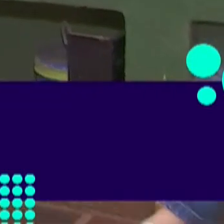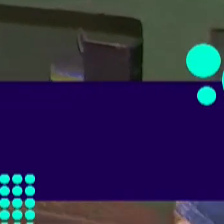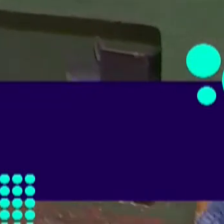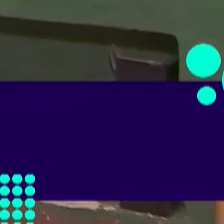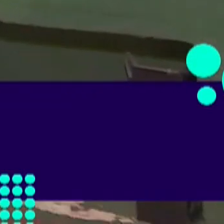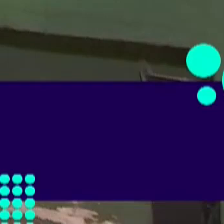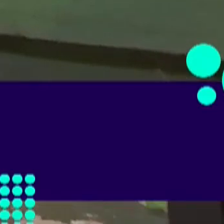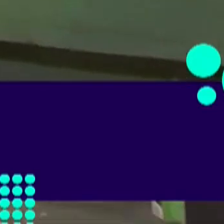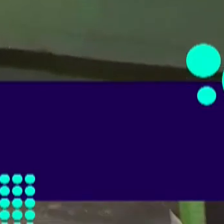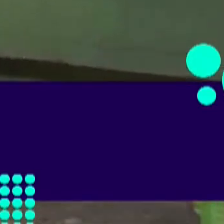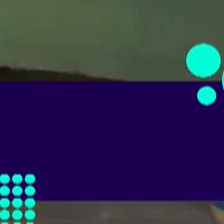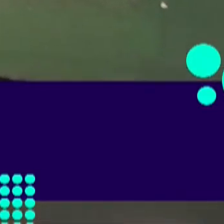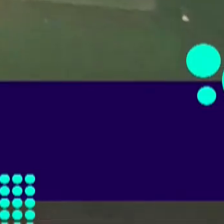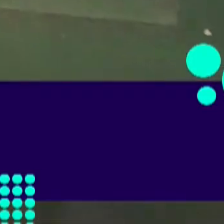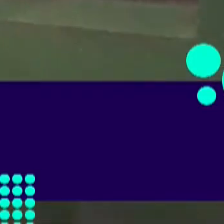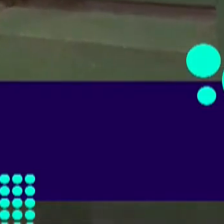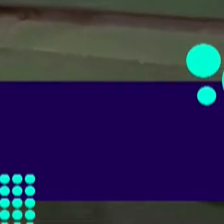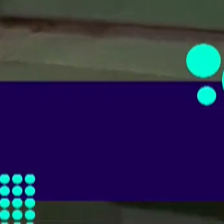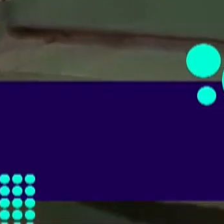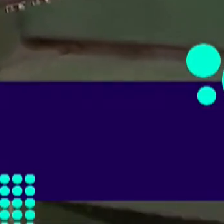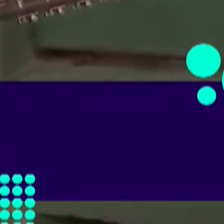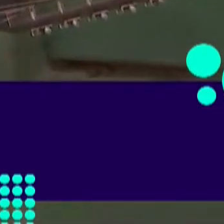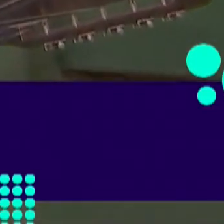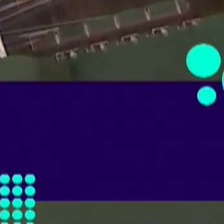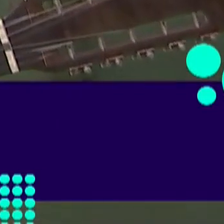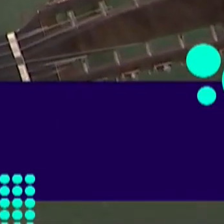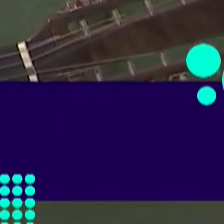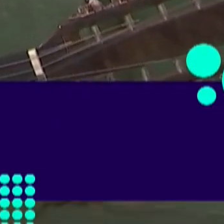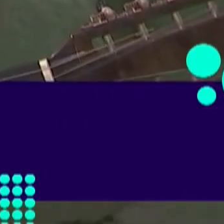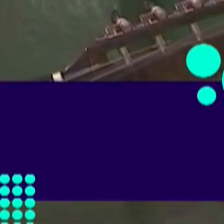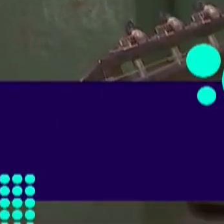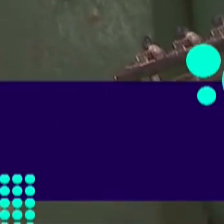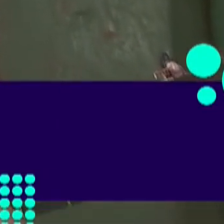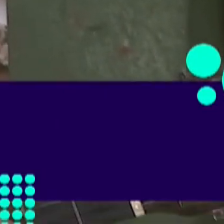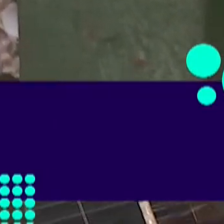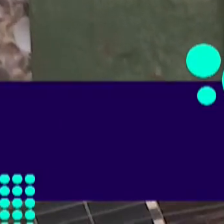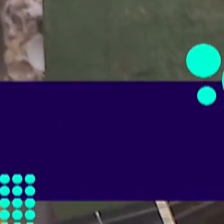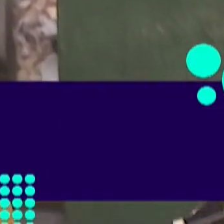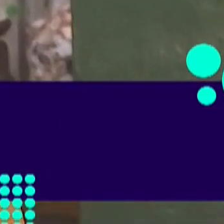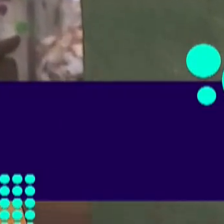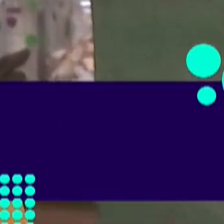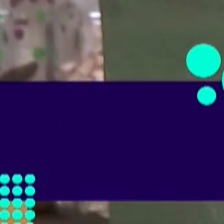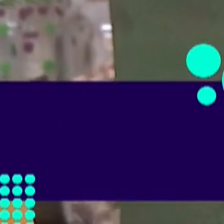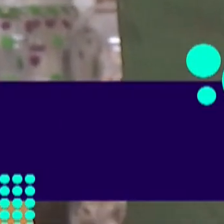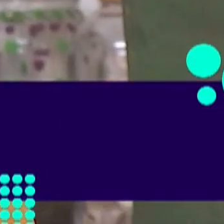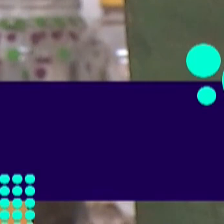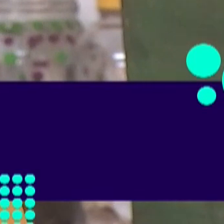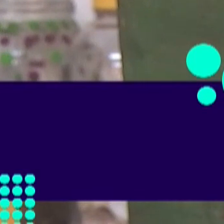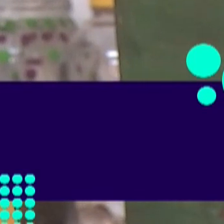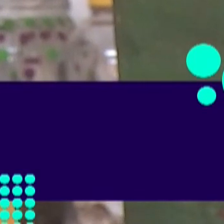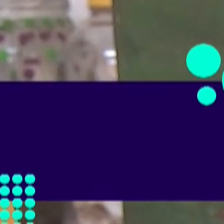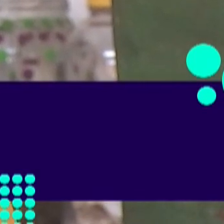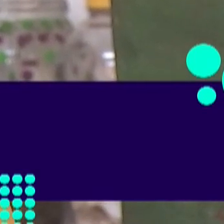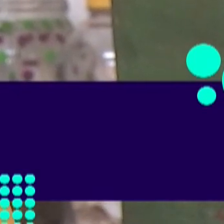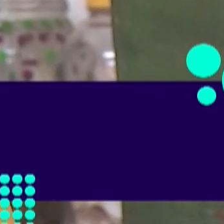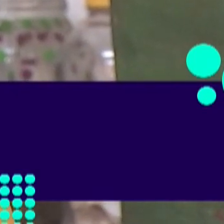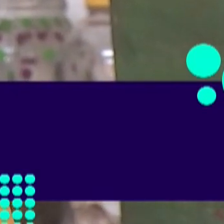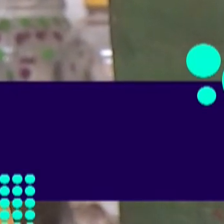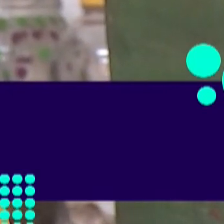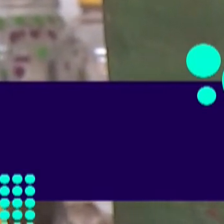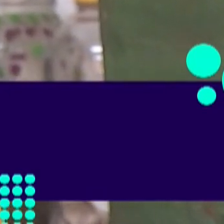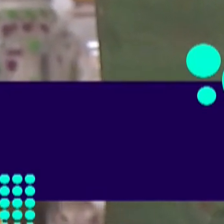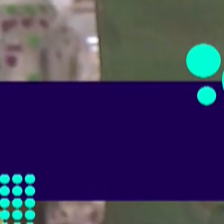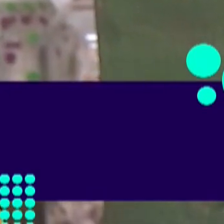grilhões, vim nas galés, eu vim da África.